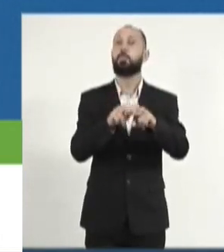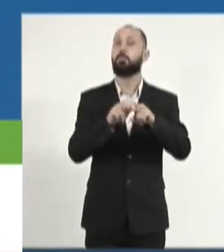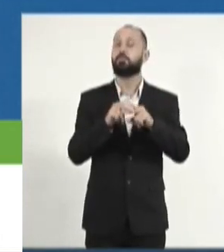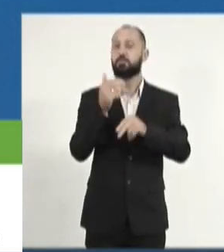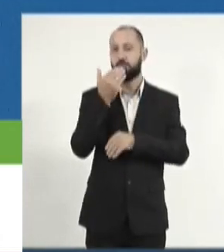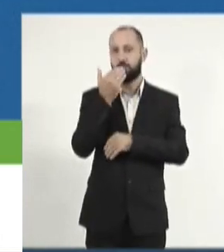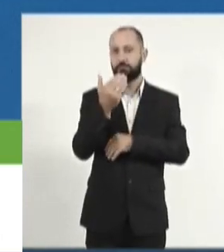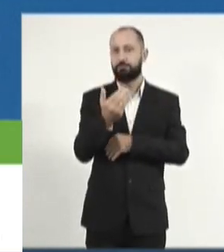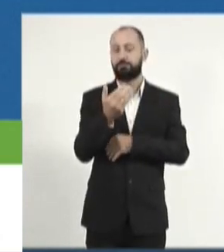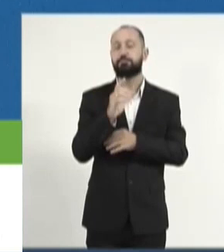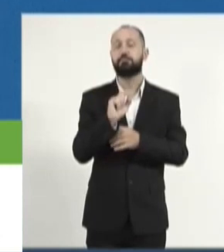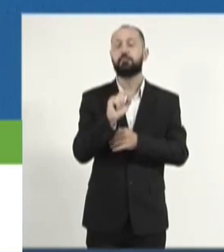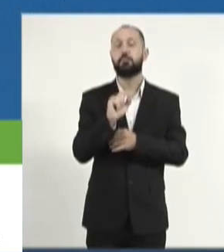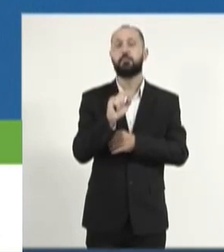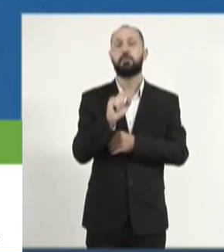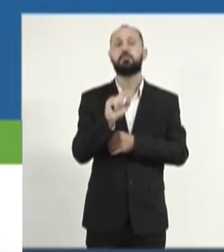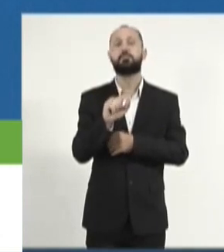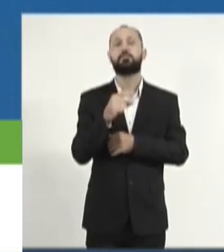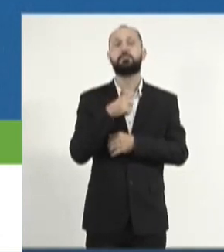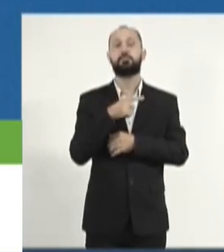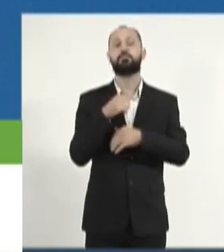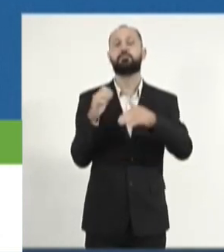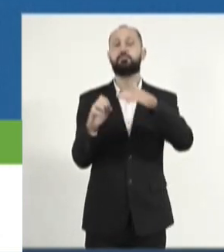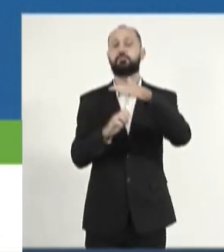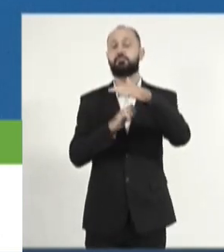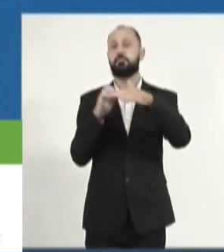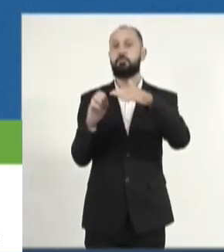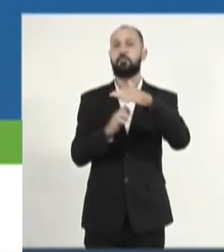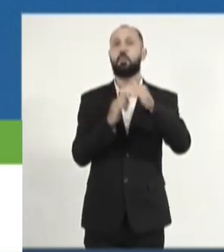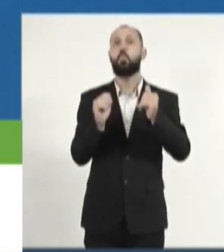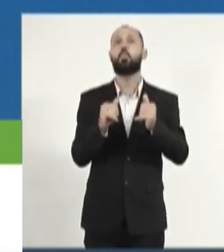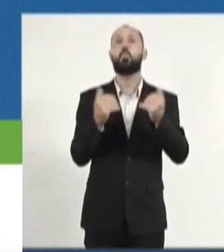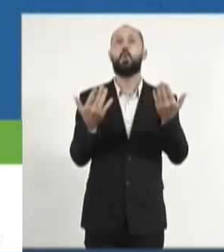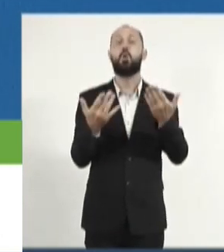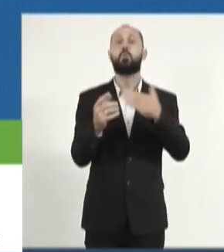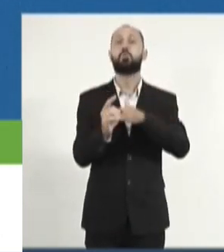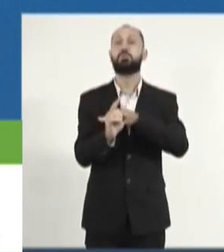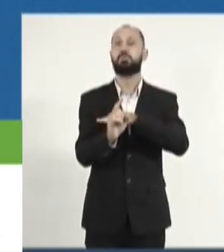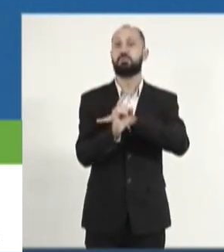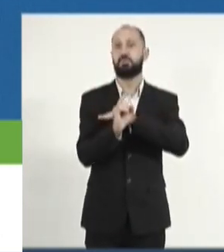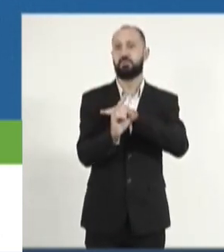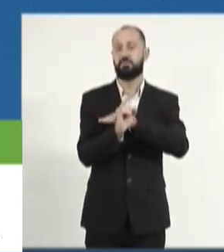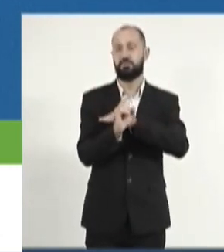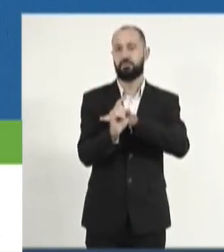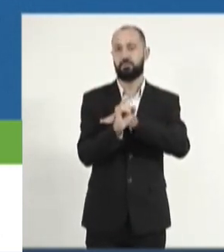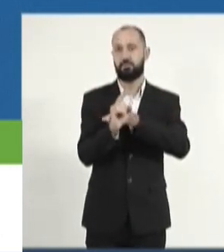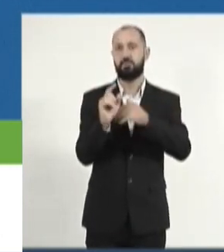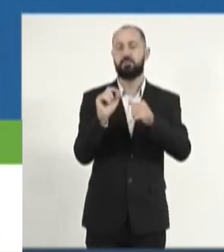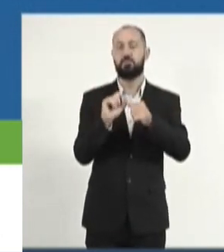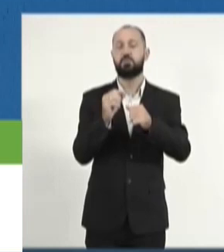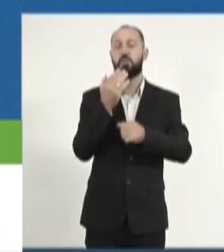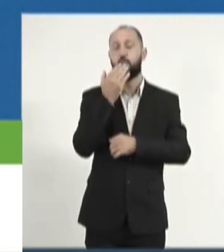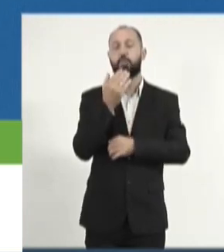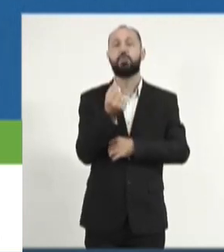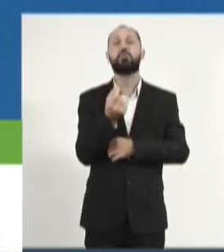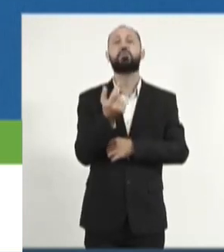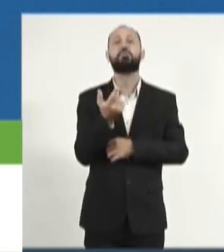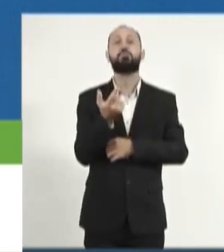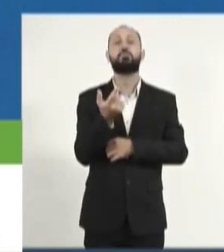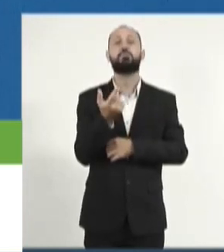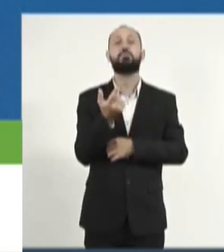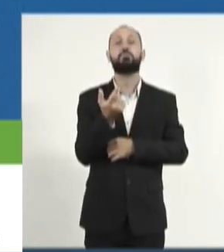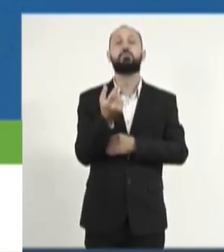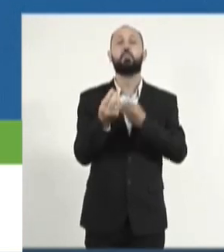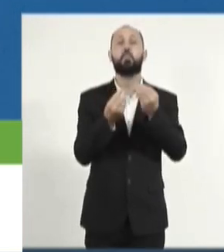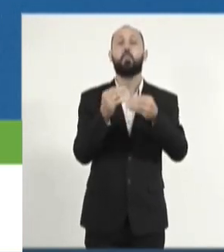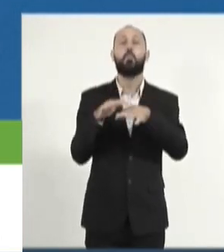pedindo, solicitando, requerendo à empresa quais serviços que estão sendo cobrados, como